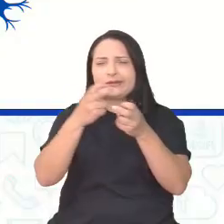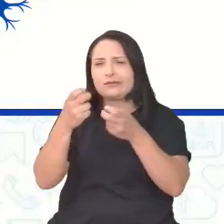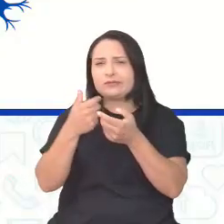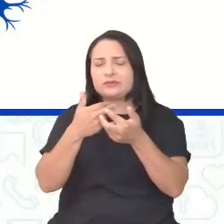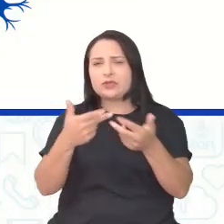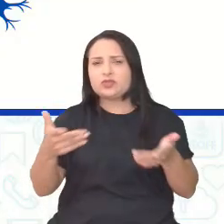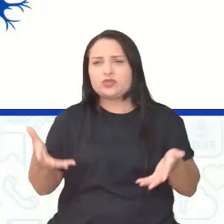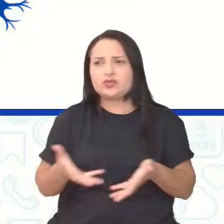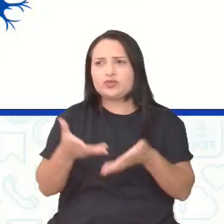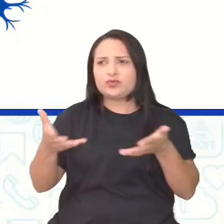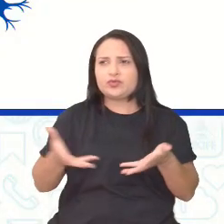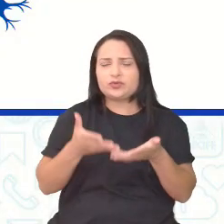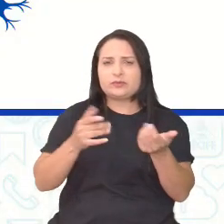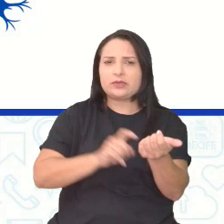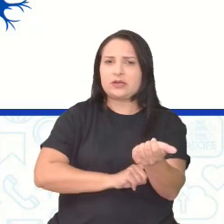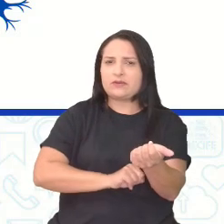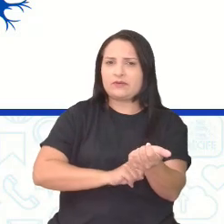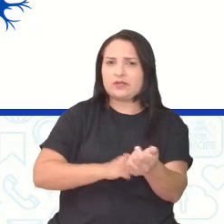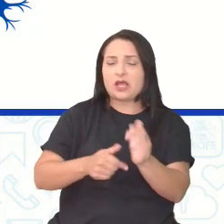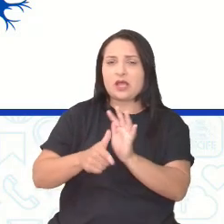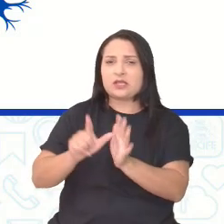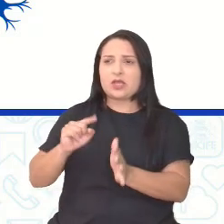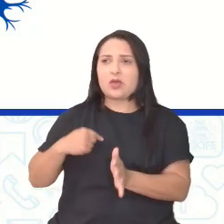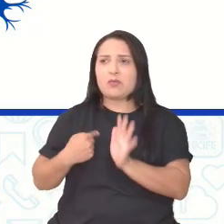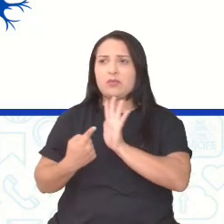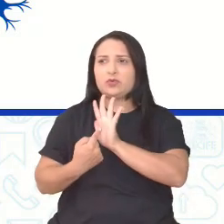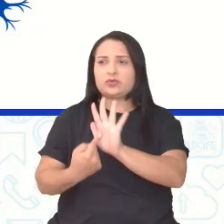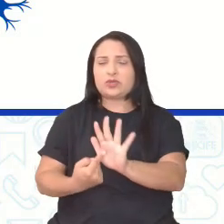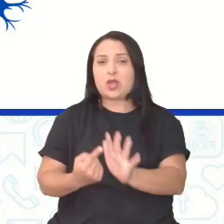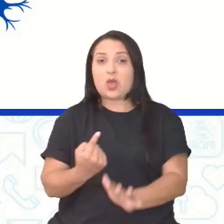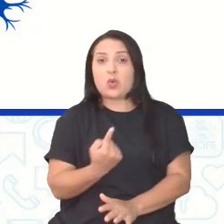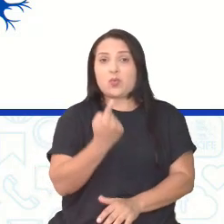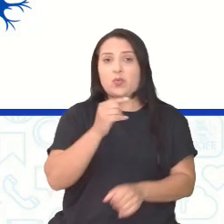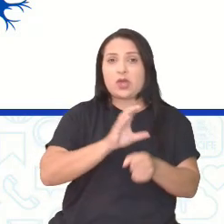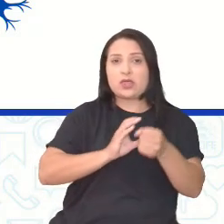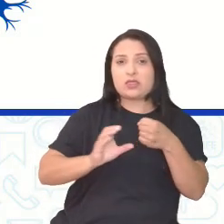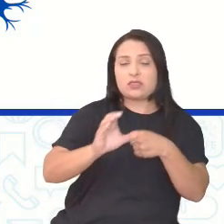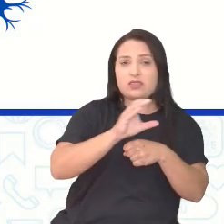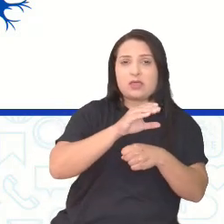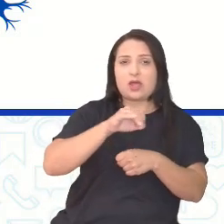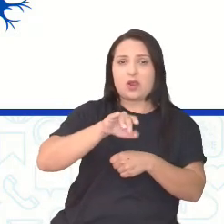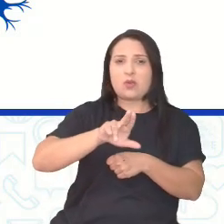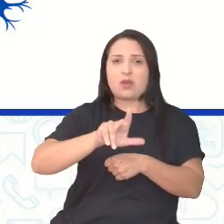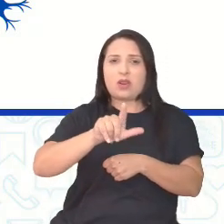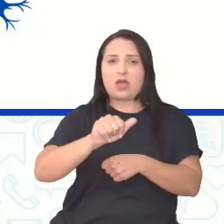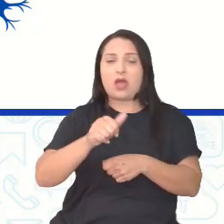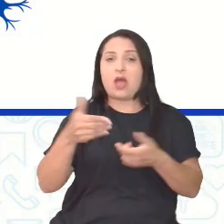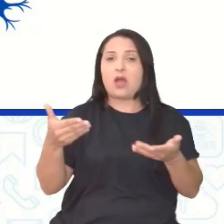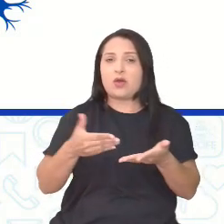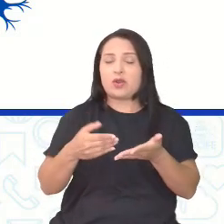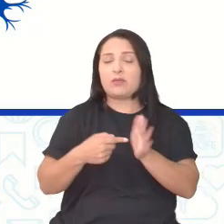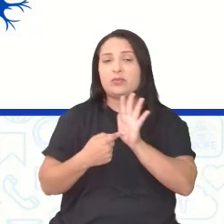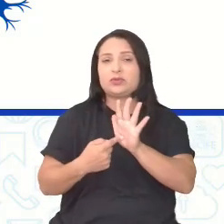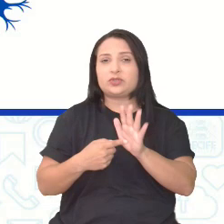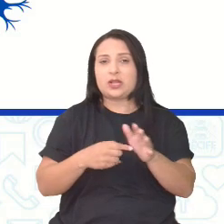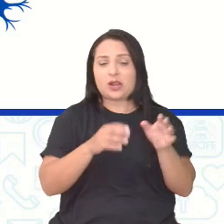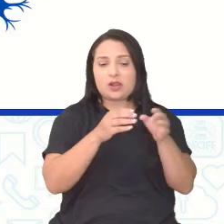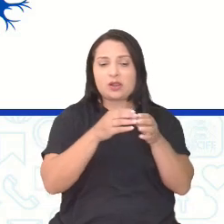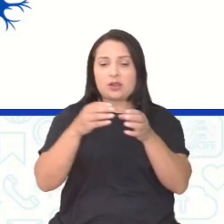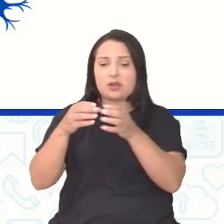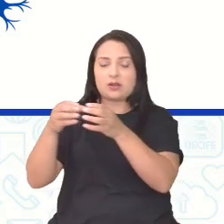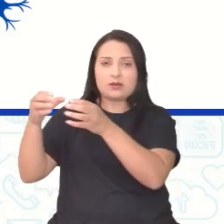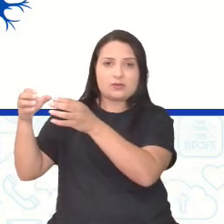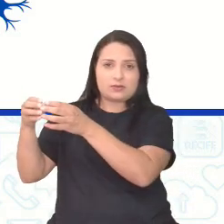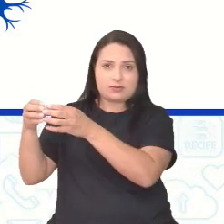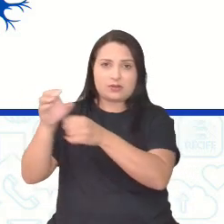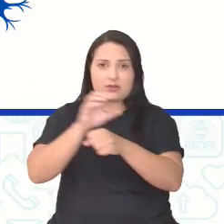aqui, onde antes eu mostrei apenas uma célula, agora eu estou mostrando um tecido, um conjuntinho de células nervosas, formando aqui,